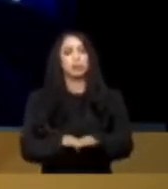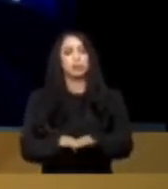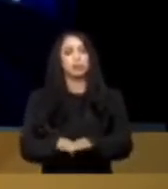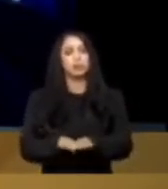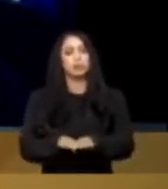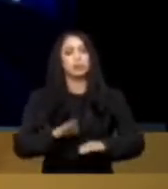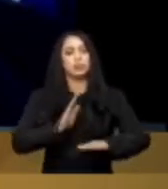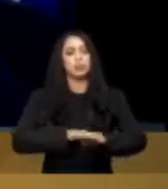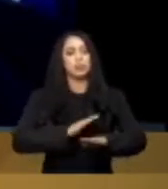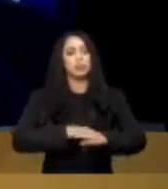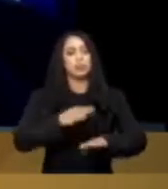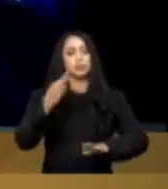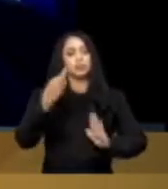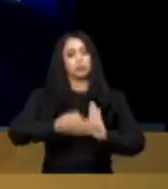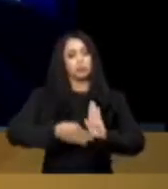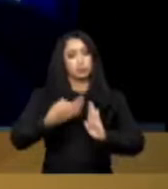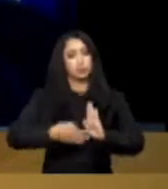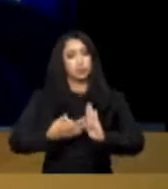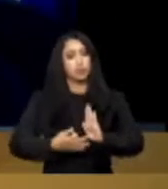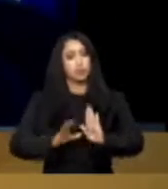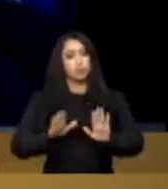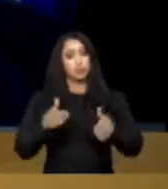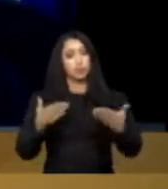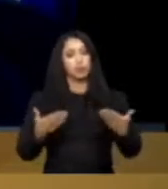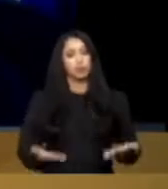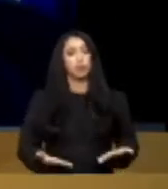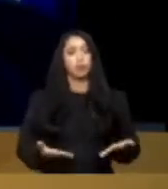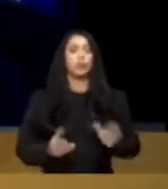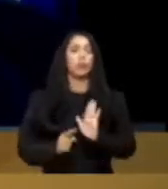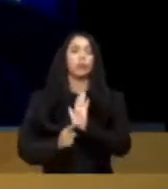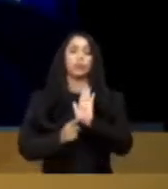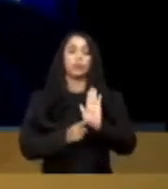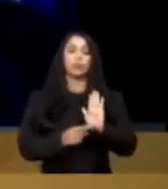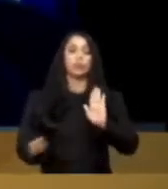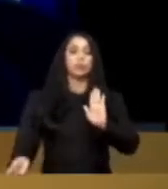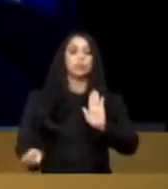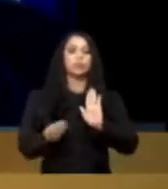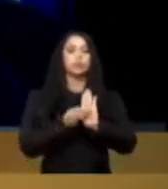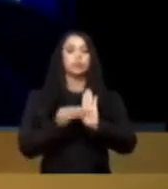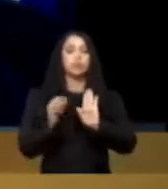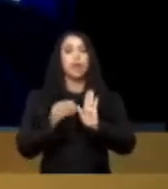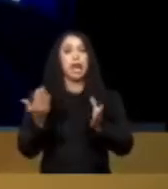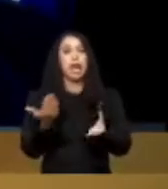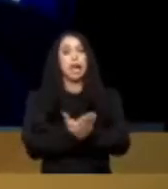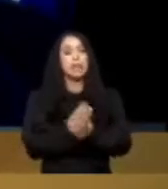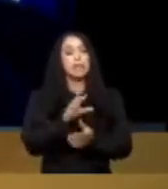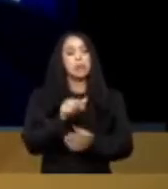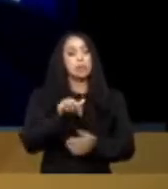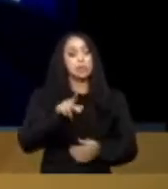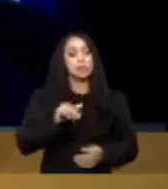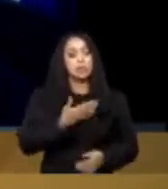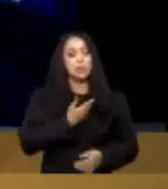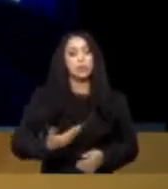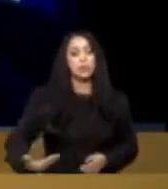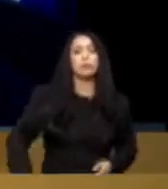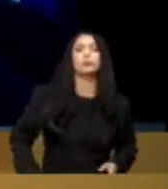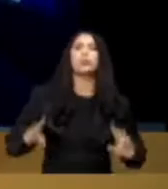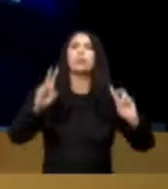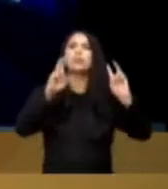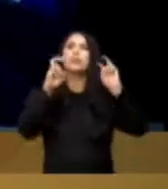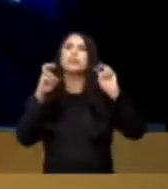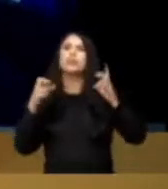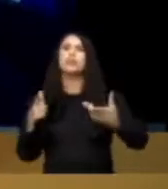uniformizadora da função jurisdicional. A conclusão explicitada aplica-se as ações civis públicas que versam sobre